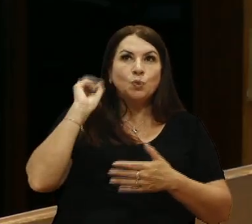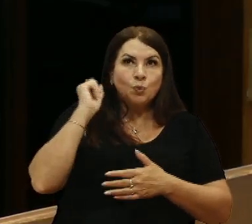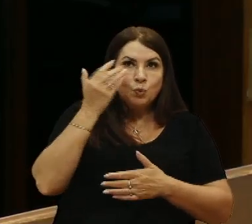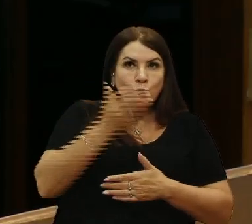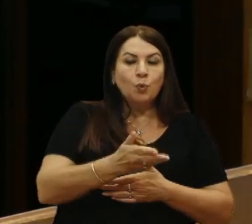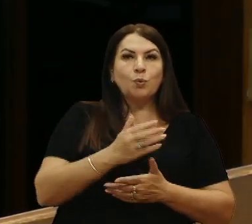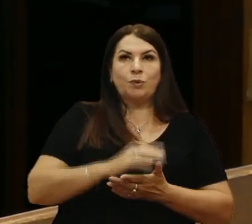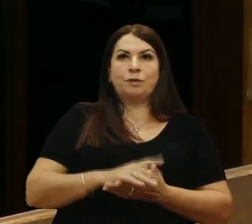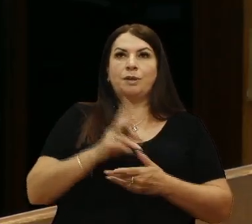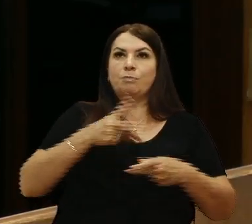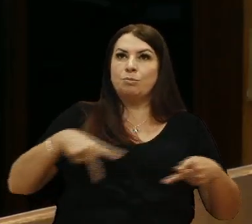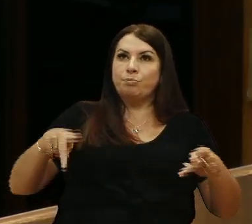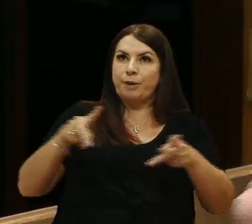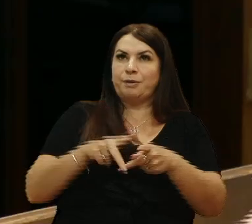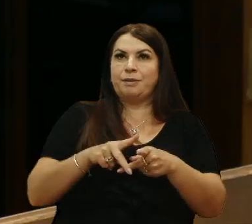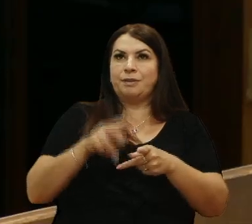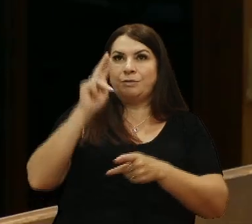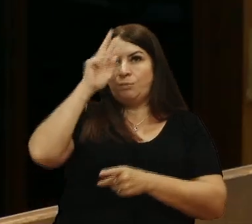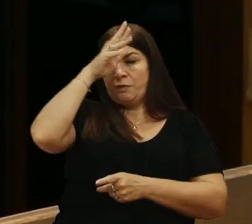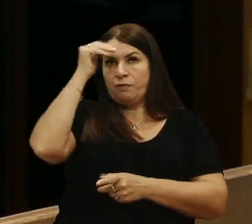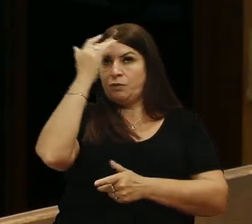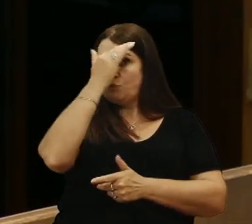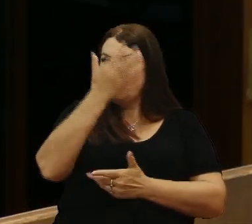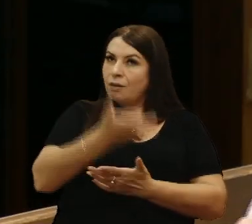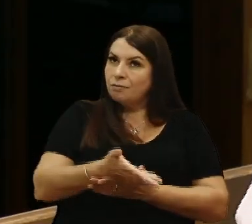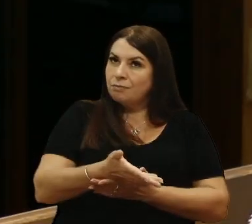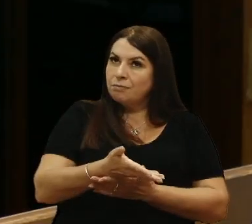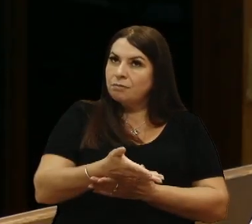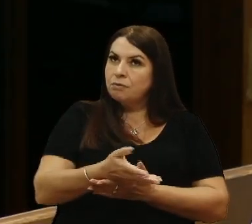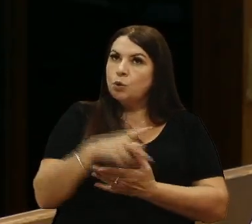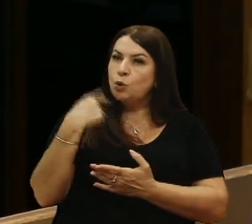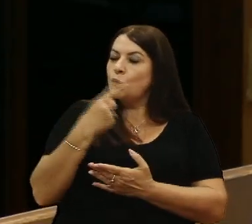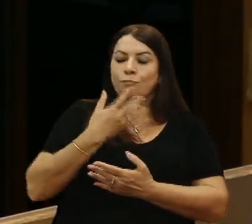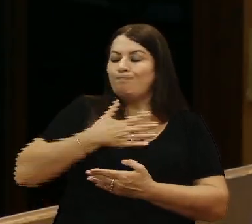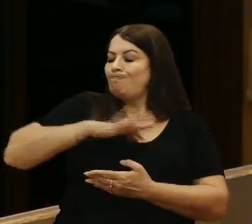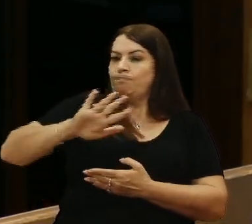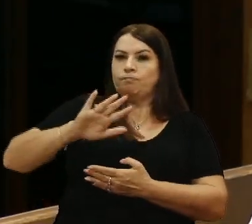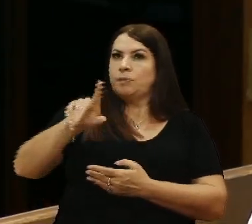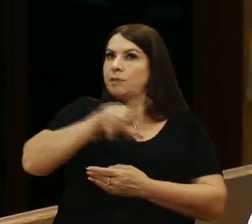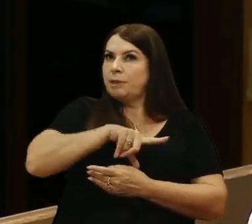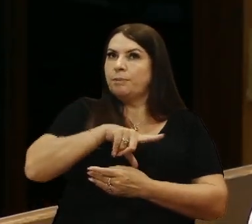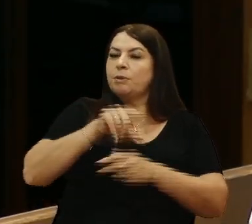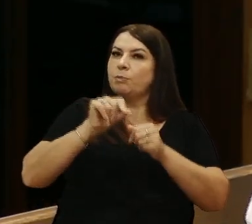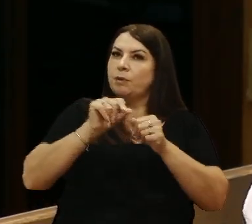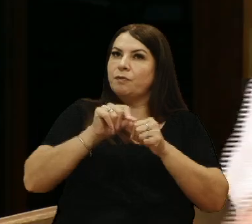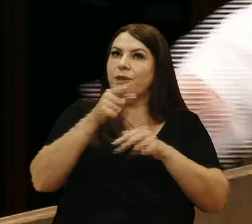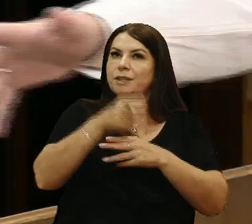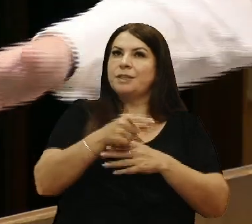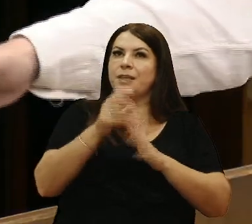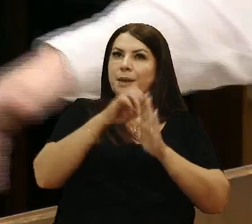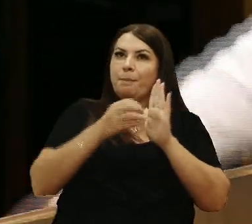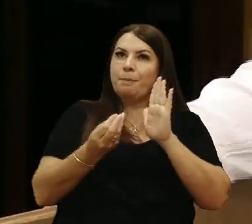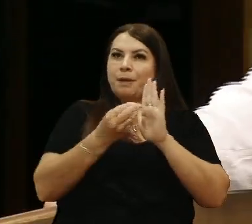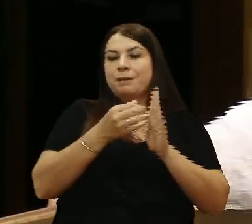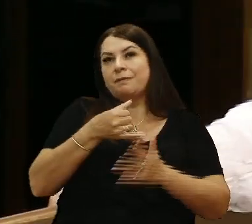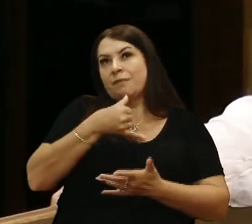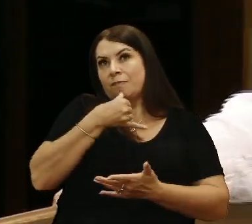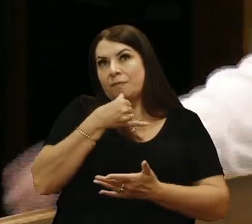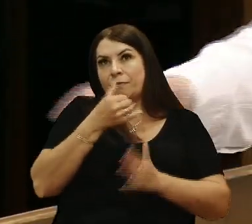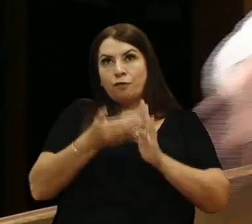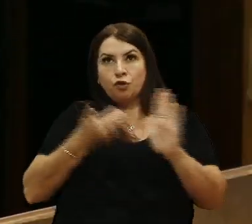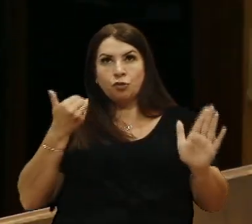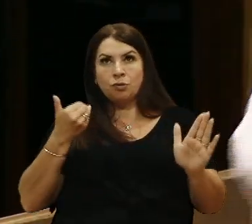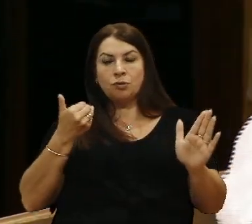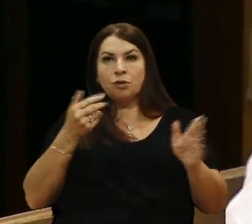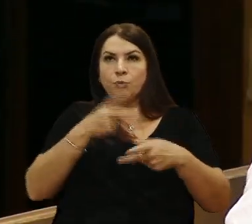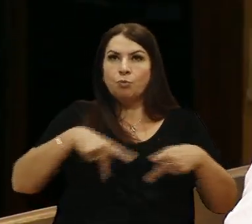Escutem a população, prefeito Adiló. E o que nós pugnamos com a aplicação das emendas que infelizmente foram afastadas, é